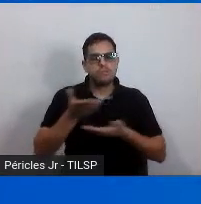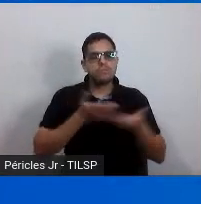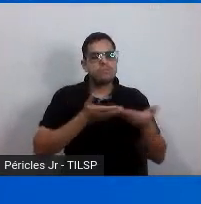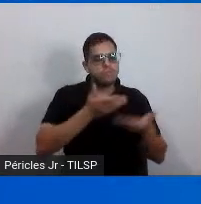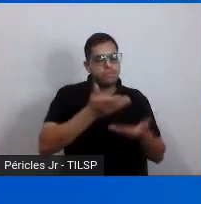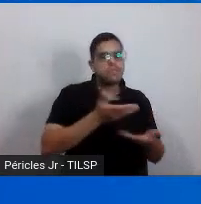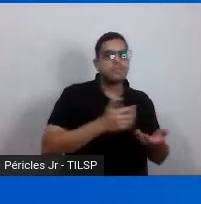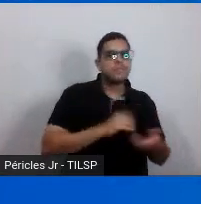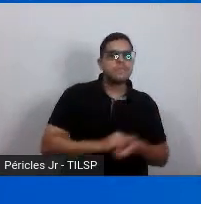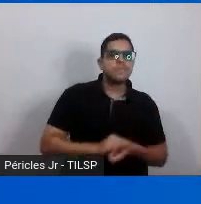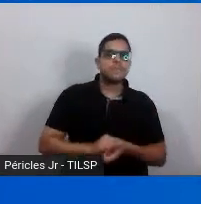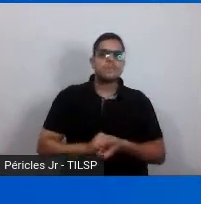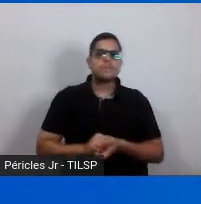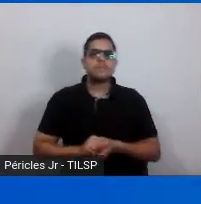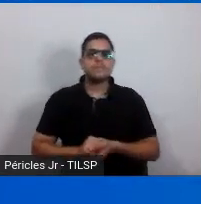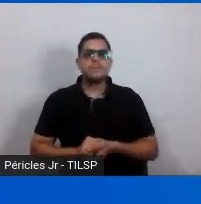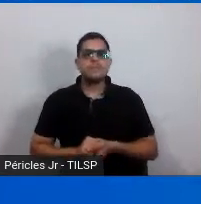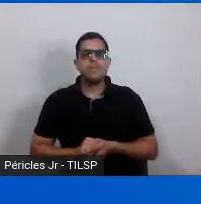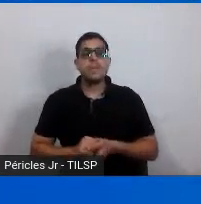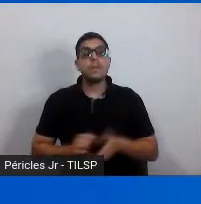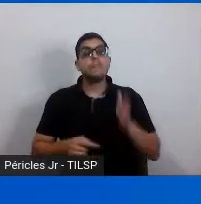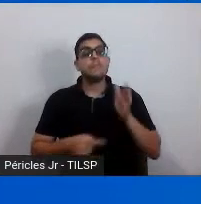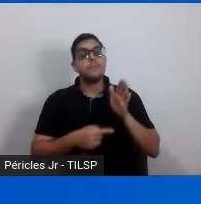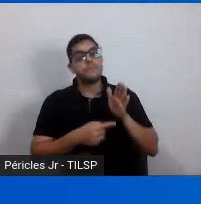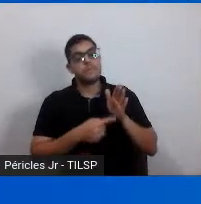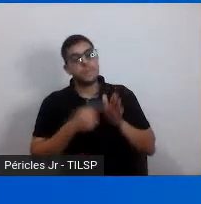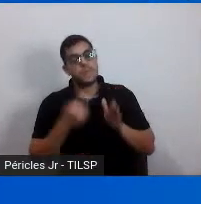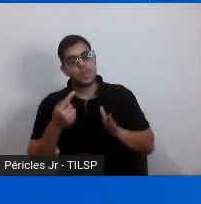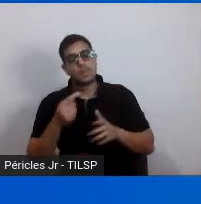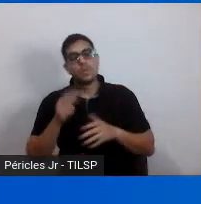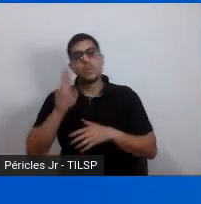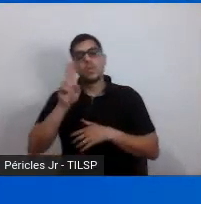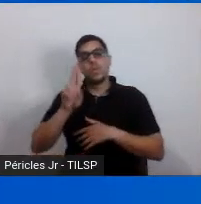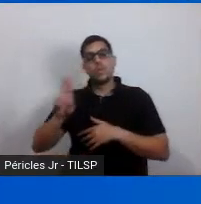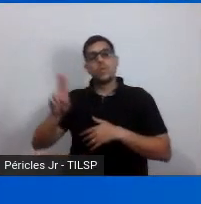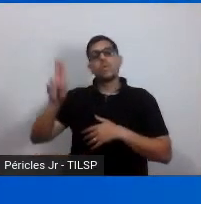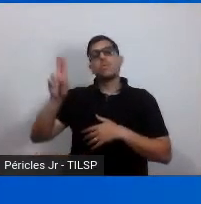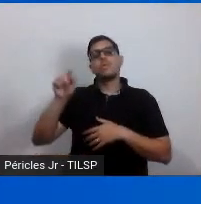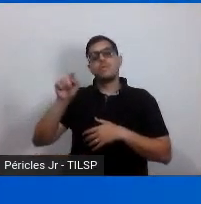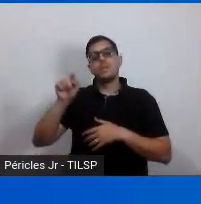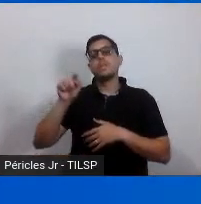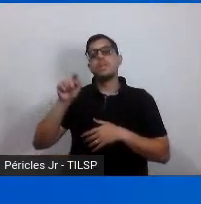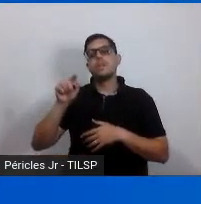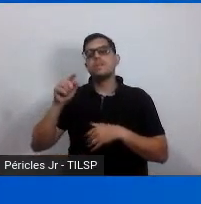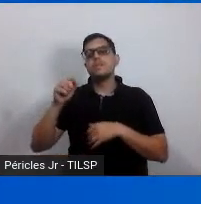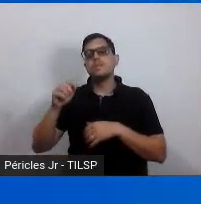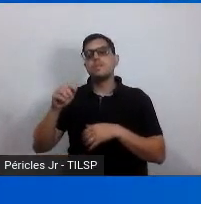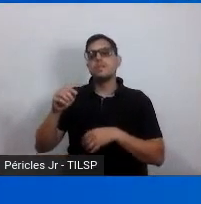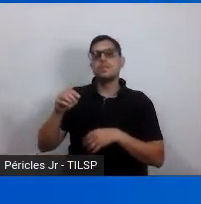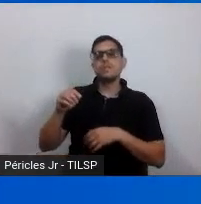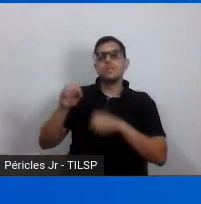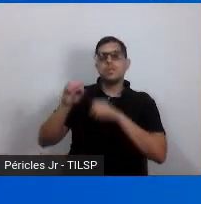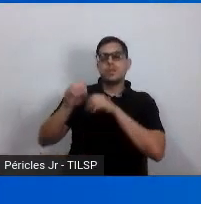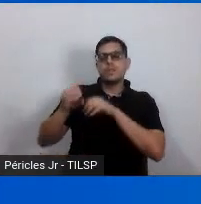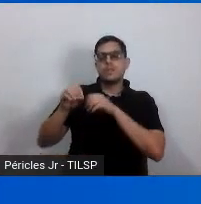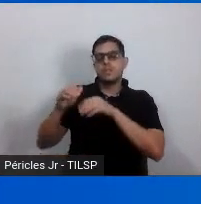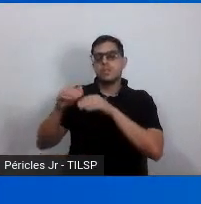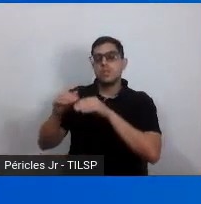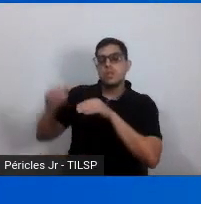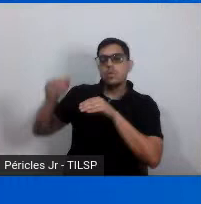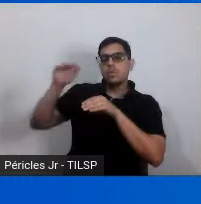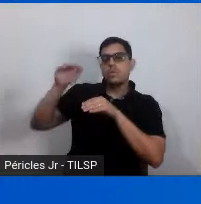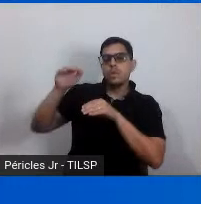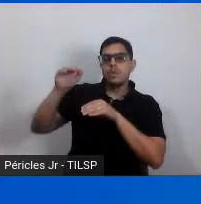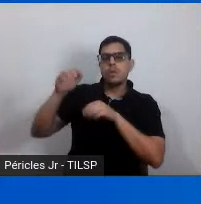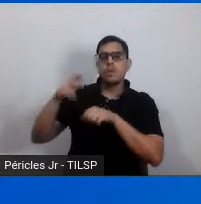Tá eu vou falar de Educação a Distância Na graduação e é um assunto que desperta muito interesse Mas ainda é Tratado de